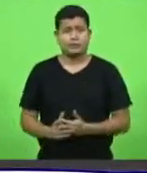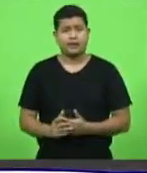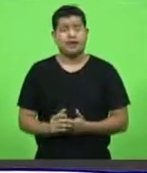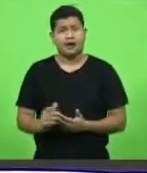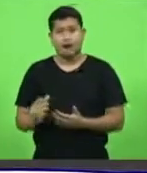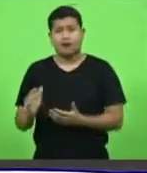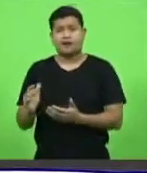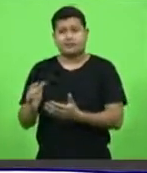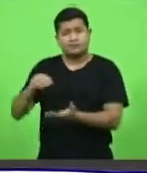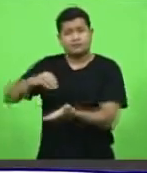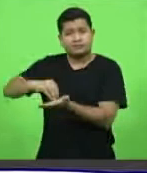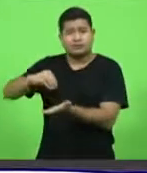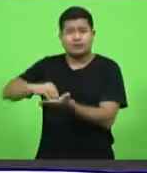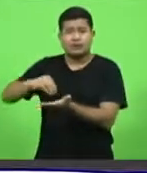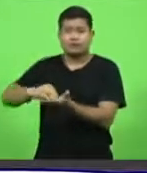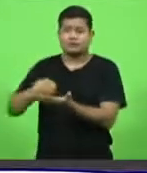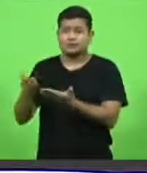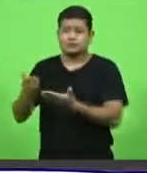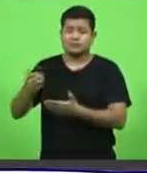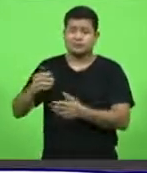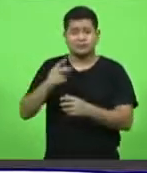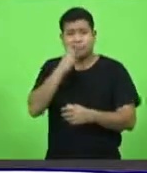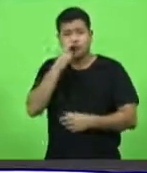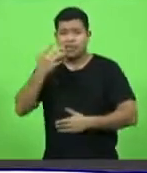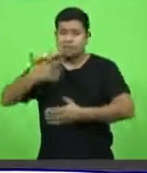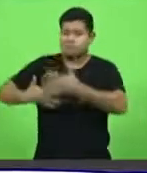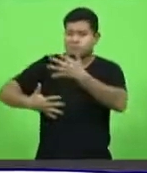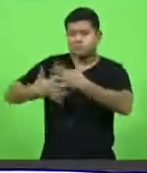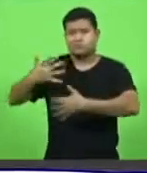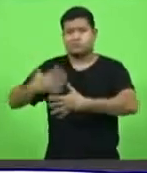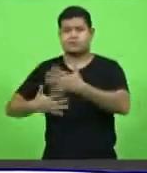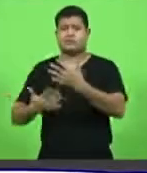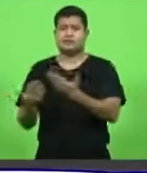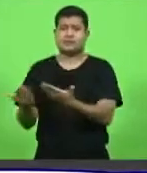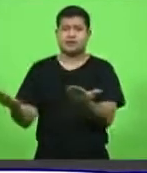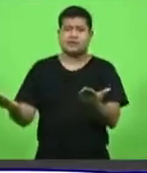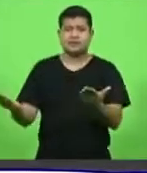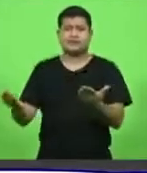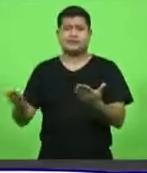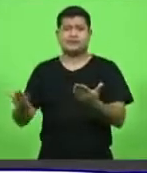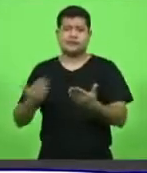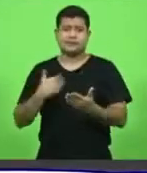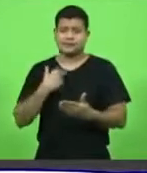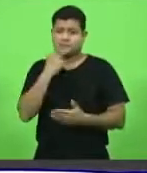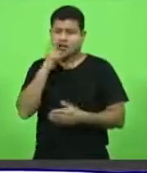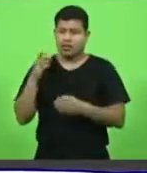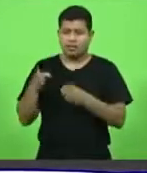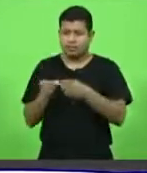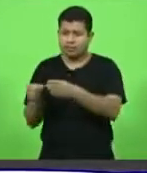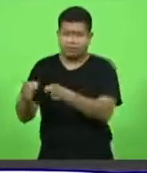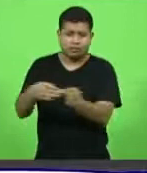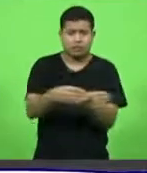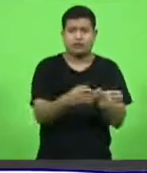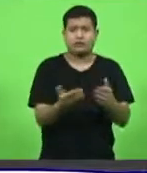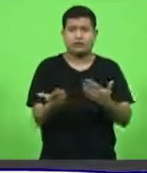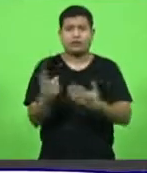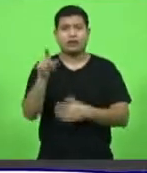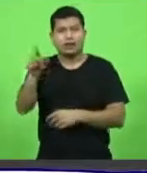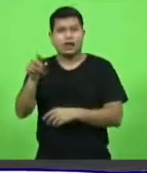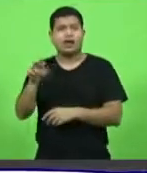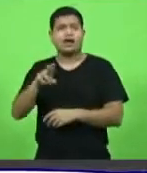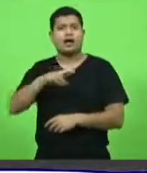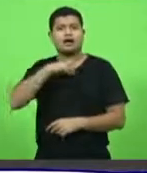alguma coisa atrapalhou saiu enviesado é e realmente Jaraguá do Sul a região